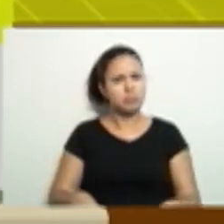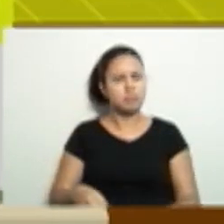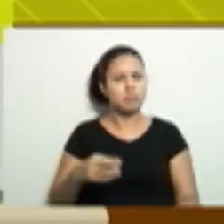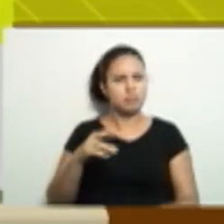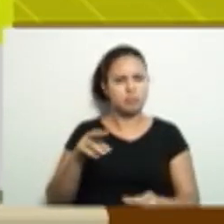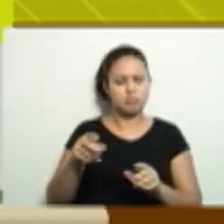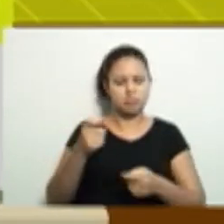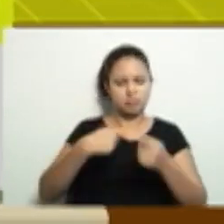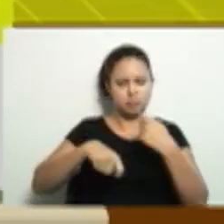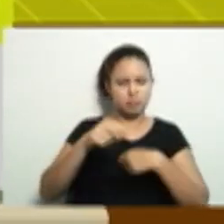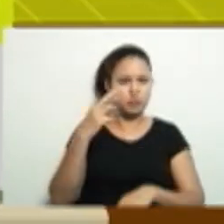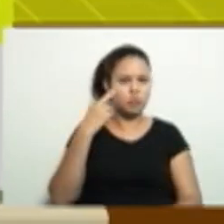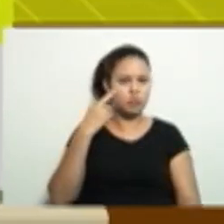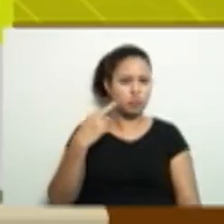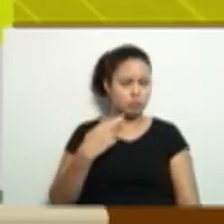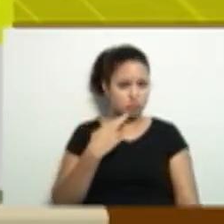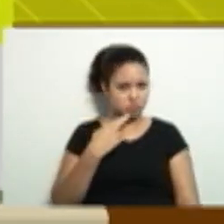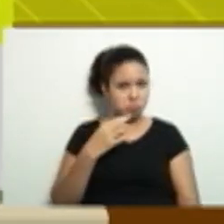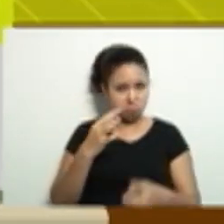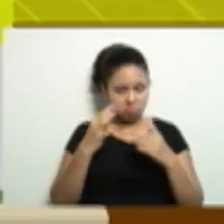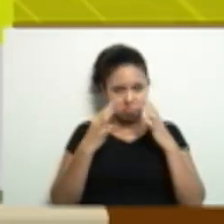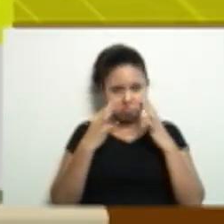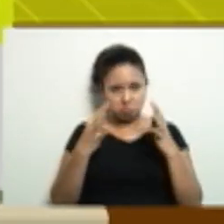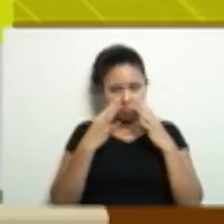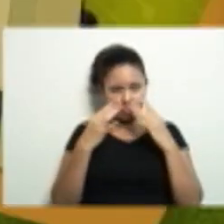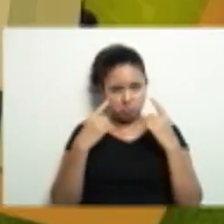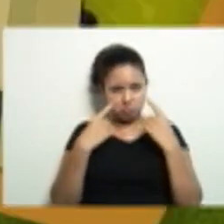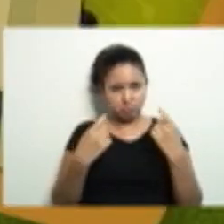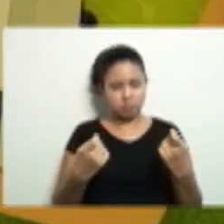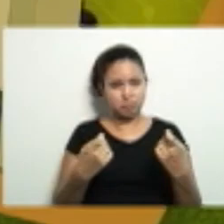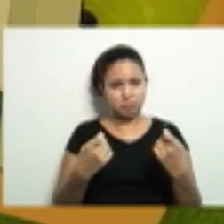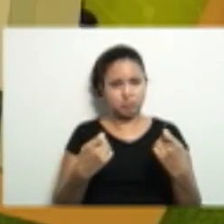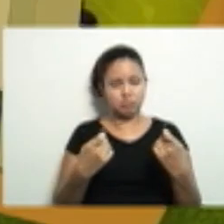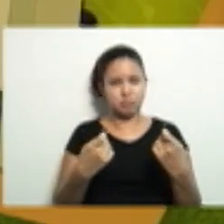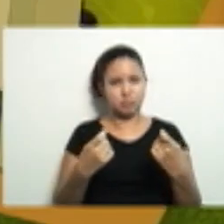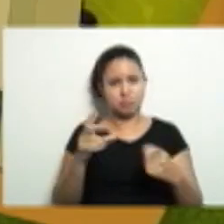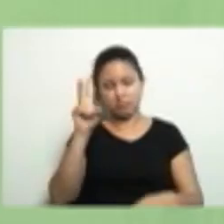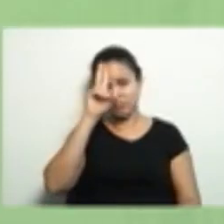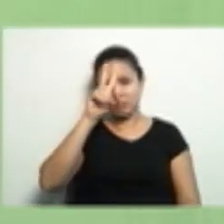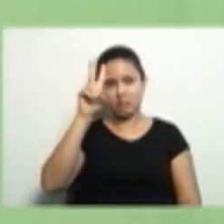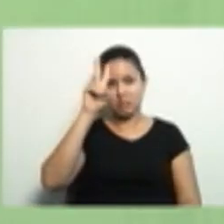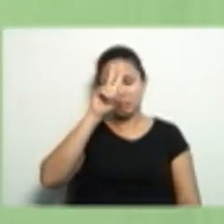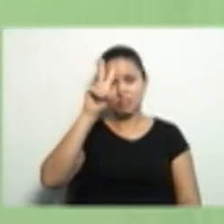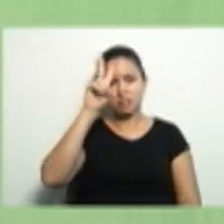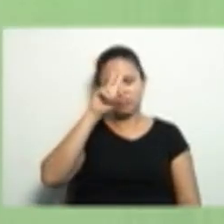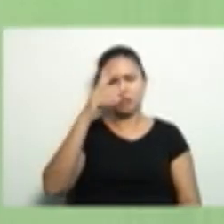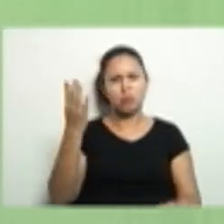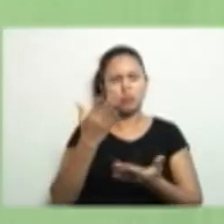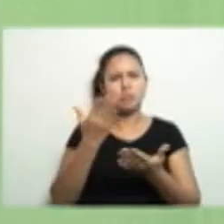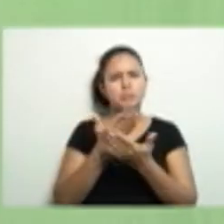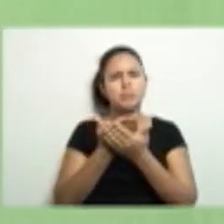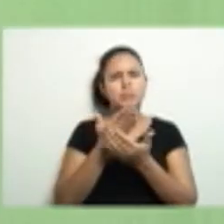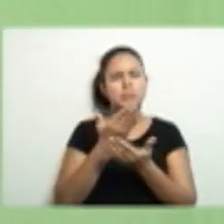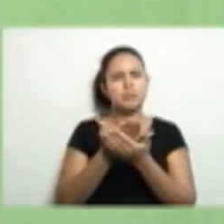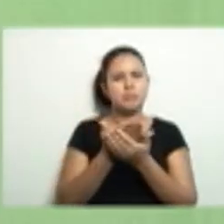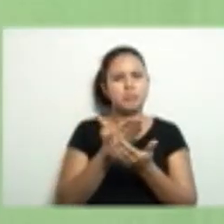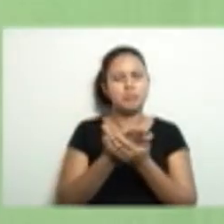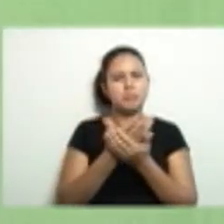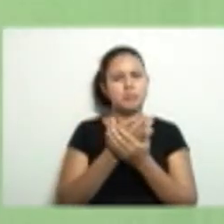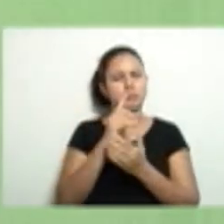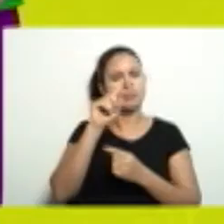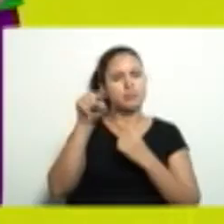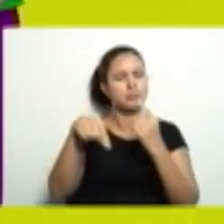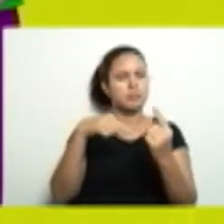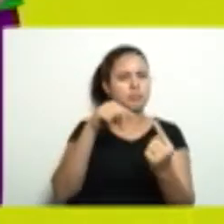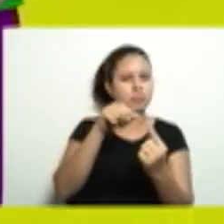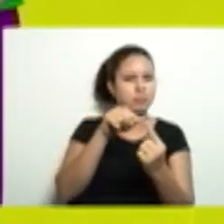Rondônia. E vocês? Prestaram atenção na aula de hoje? Vamos relembrar? Na aula de hoje, você pôde